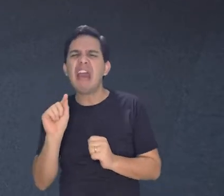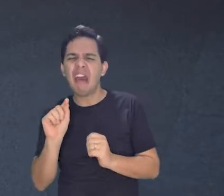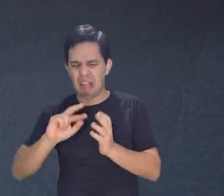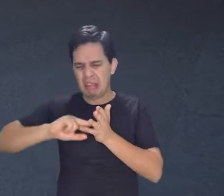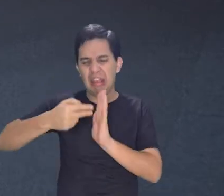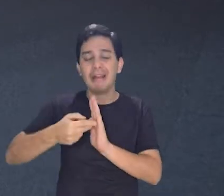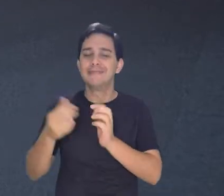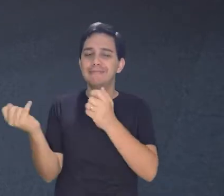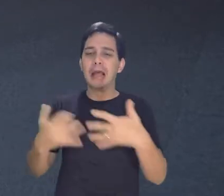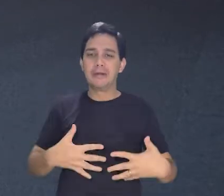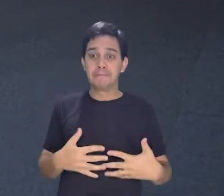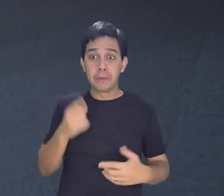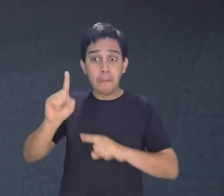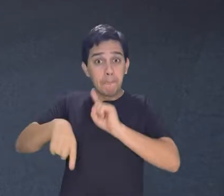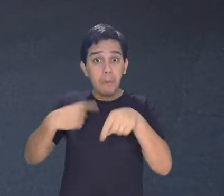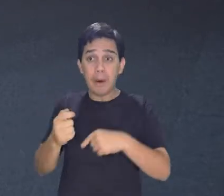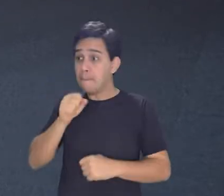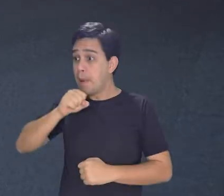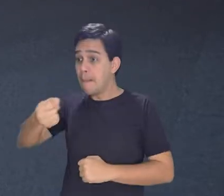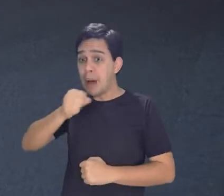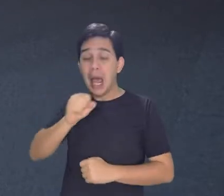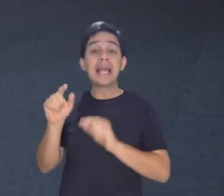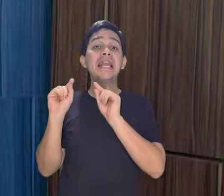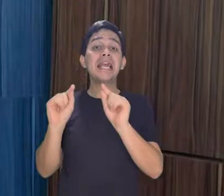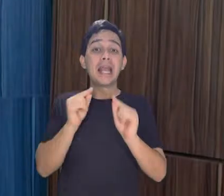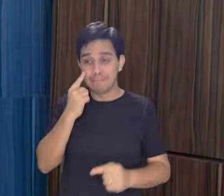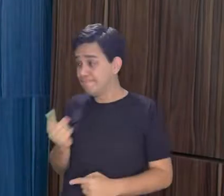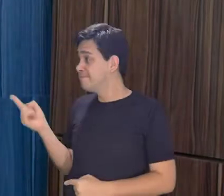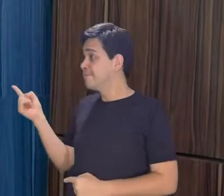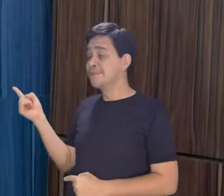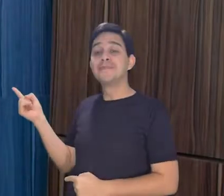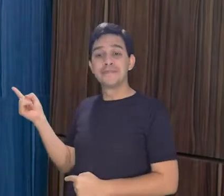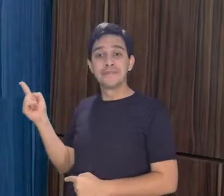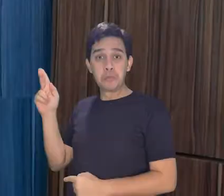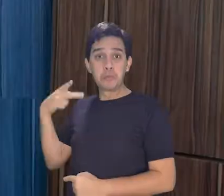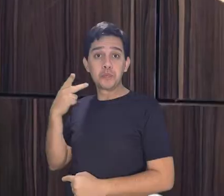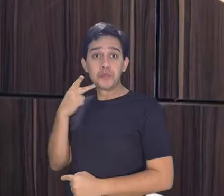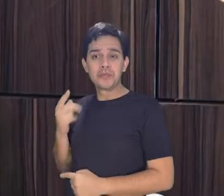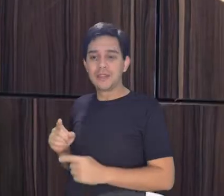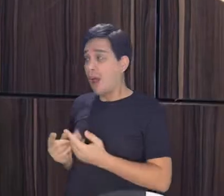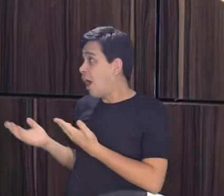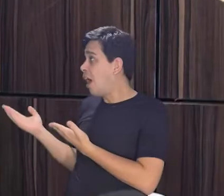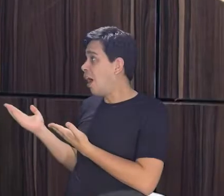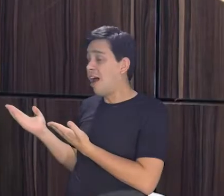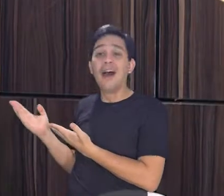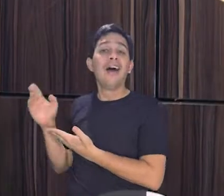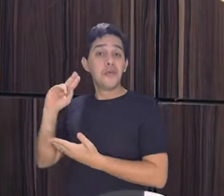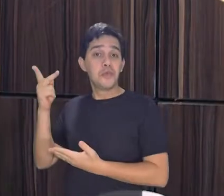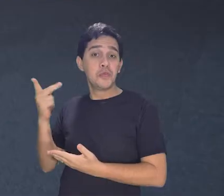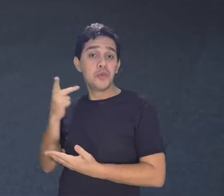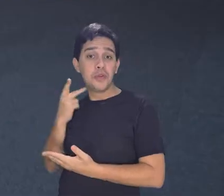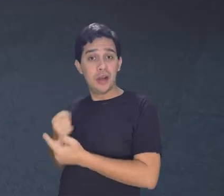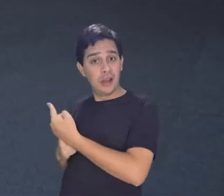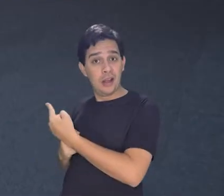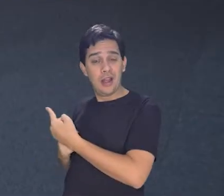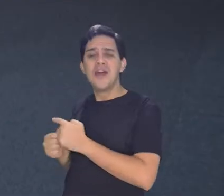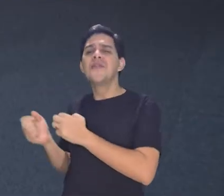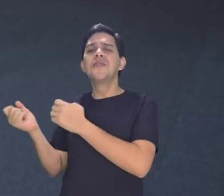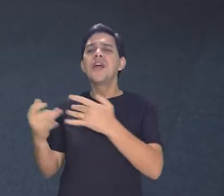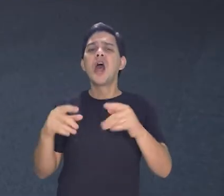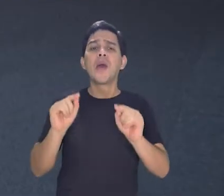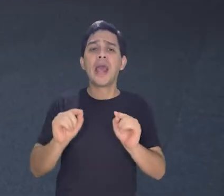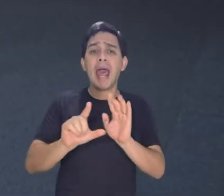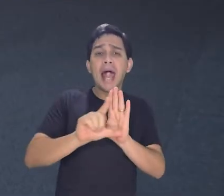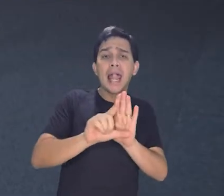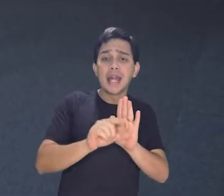de entrevistas, os promotores de justiça Rodrigo César Medina da Cunha e Adriana Lucas Medeiros vão falar sobre a